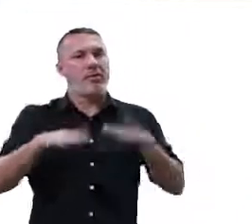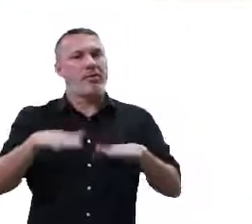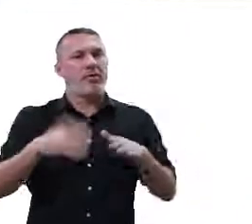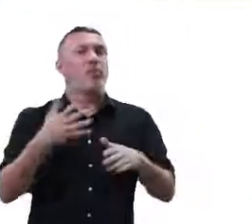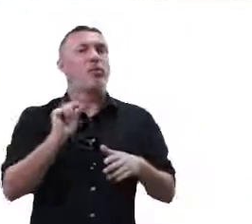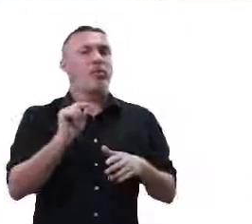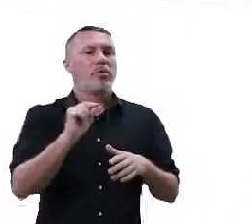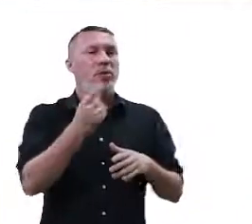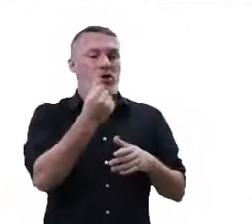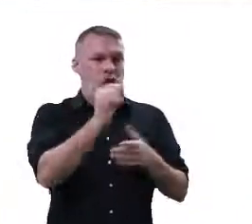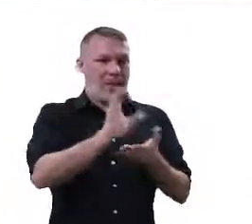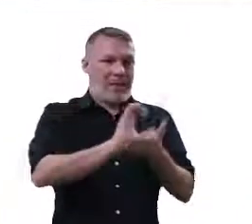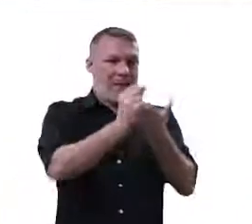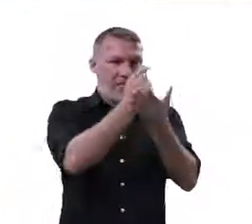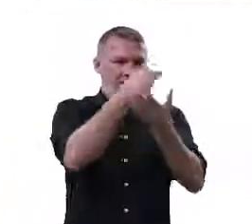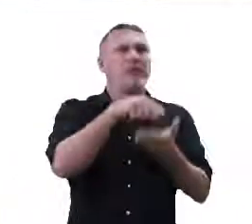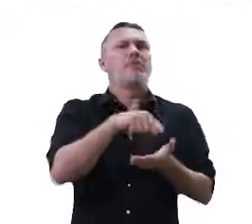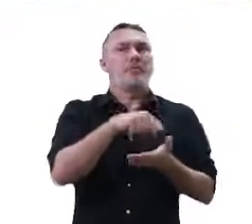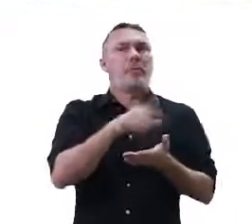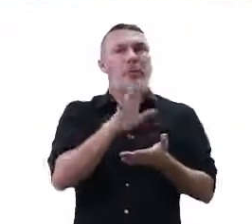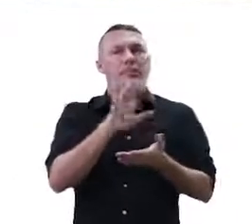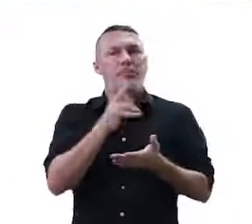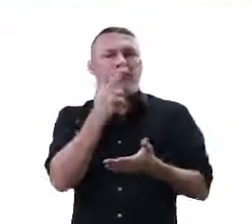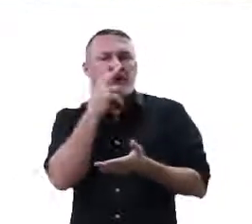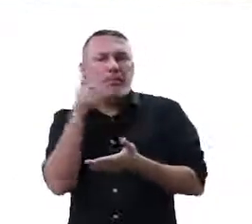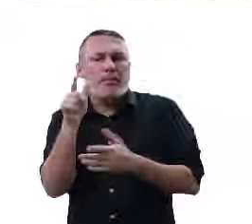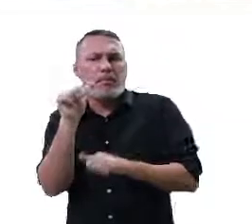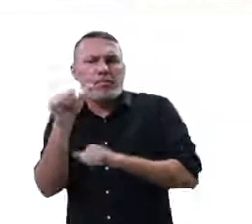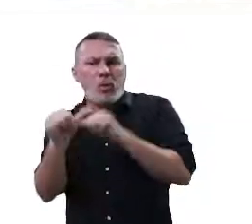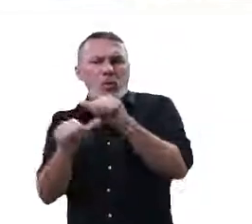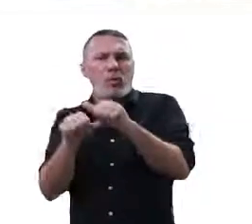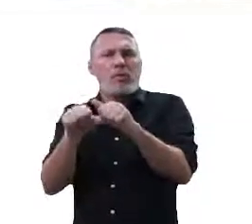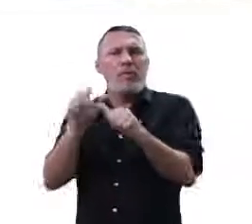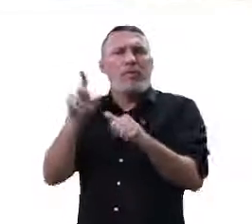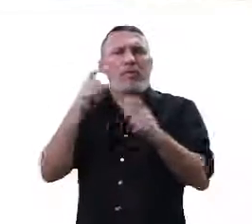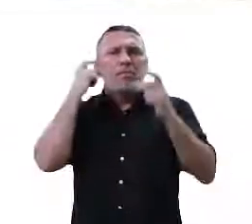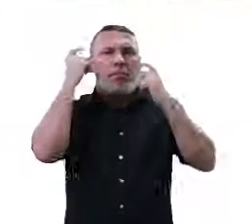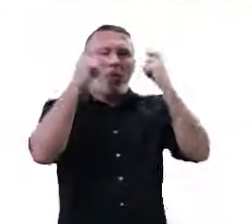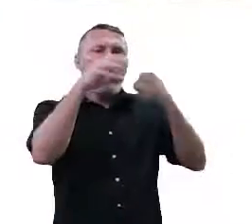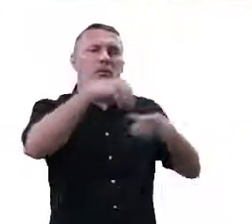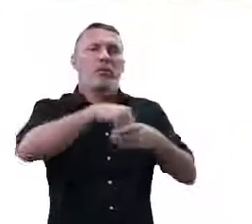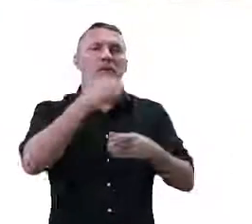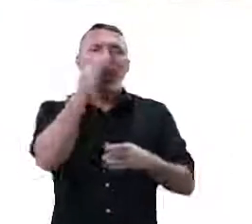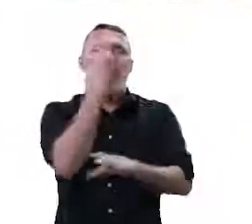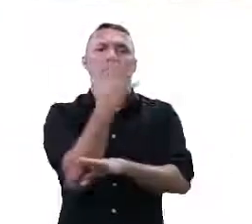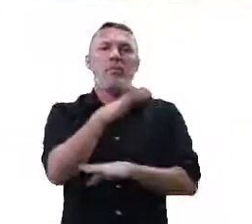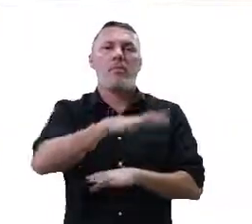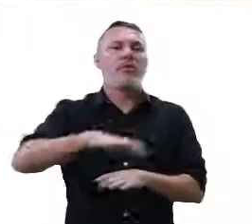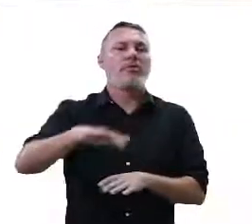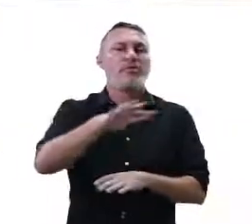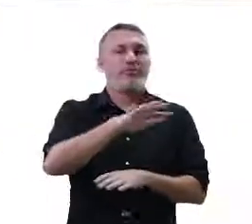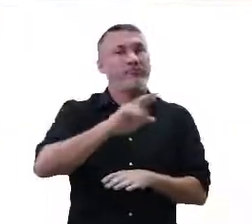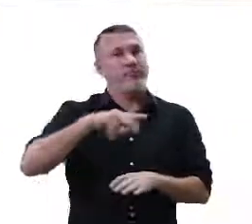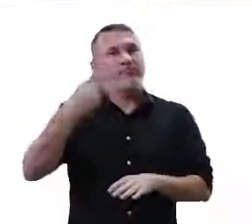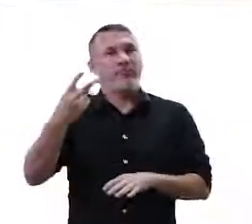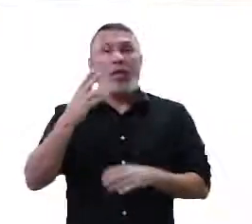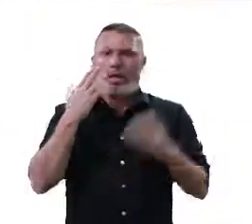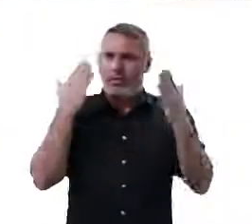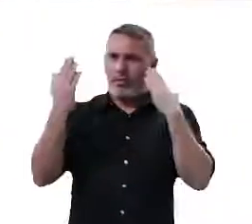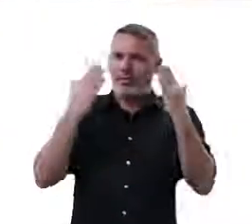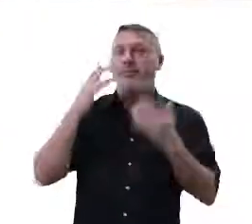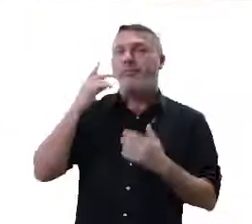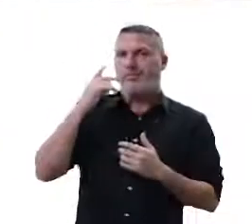mais humanizado, mais preocupado com o meio ambiente. Então, isso é muito interessante nesse quadro de análise, né? Por isso que